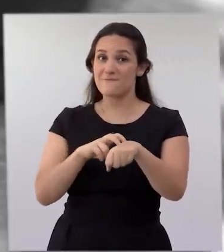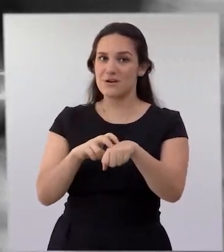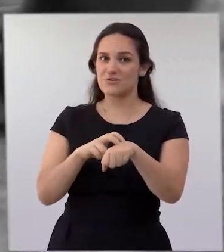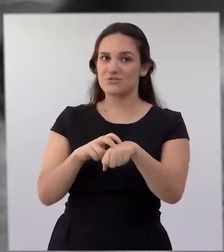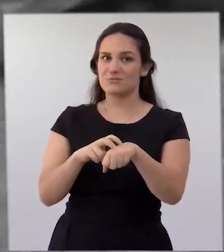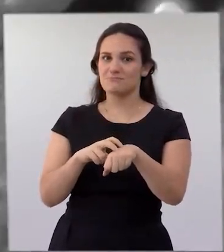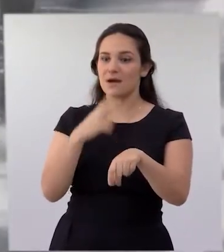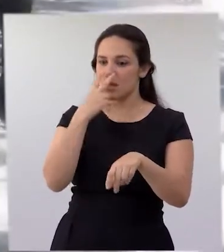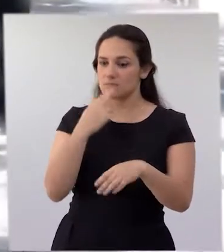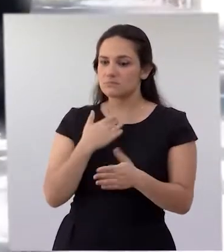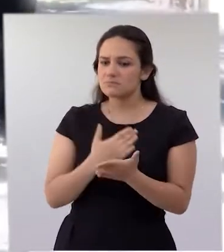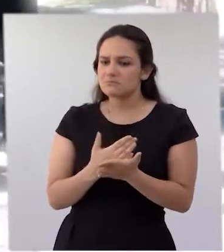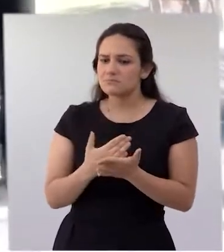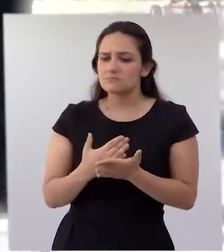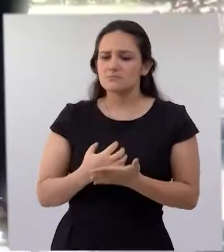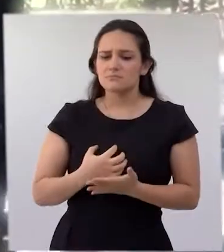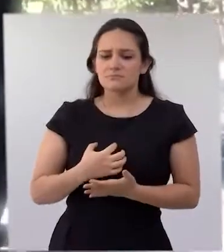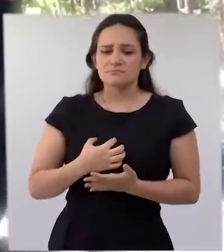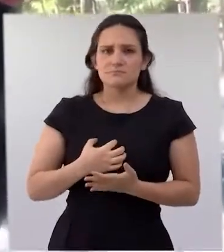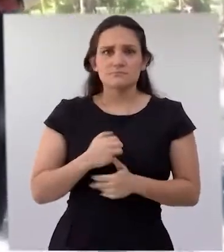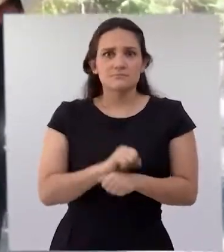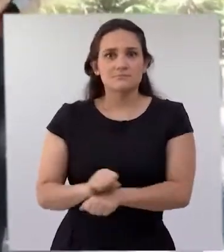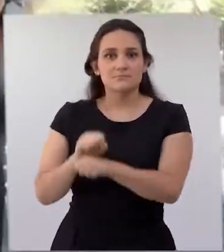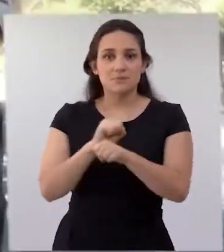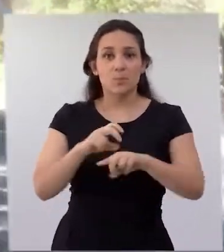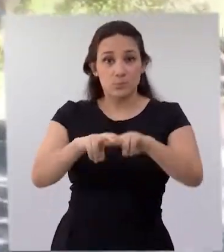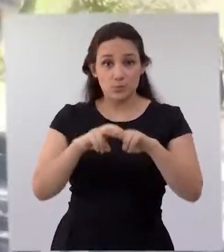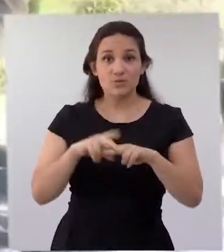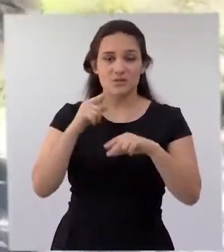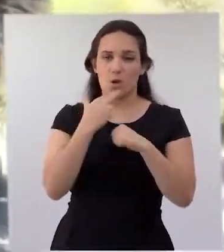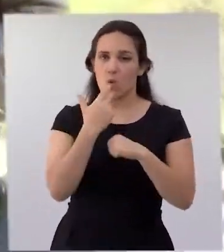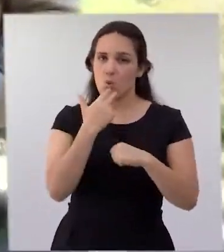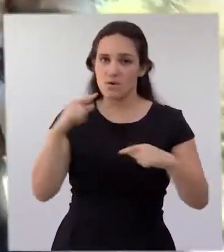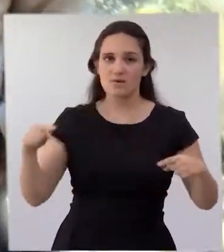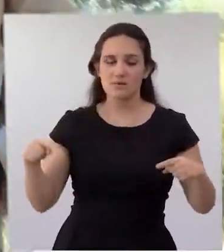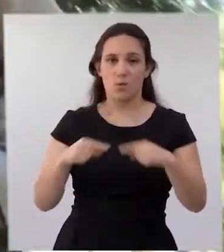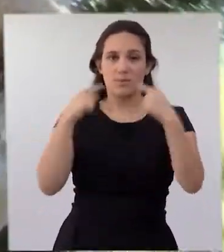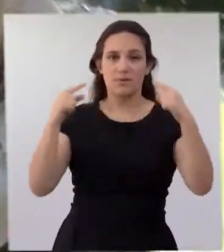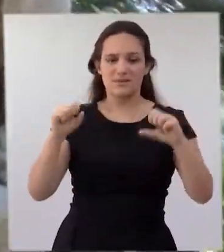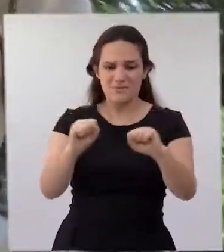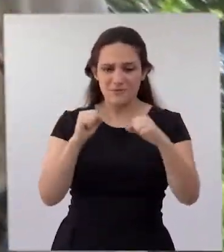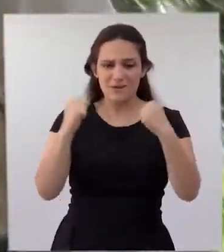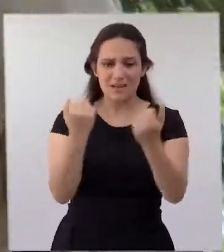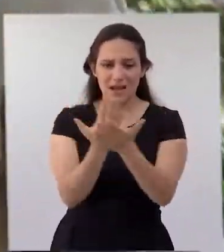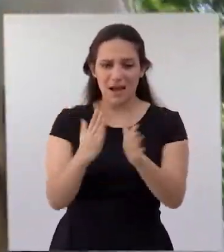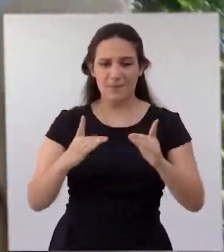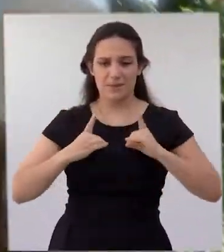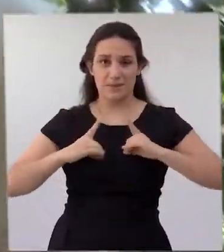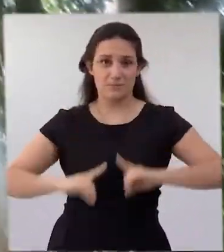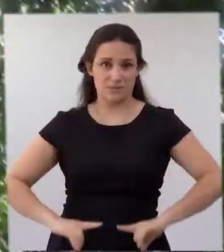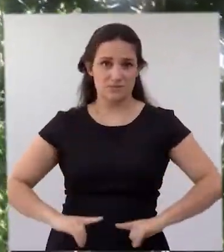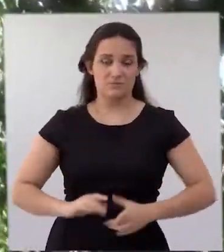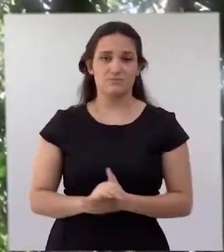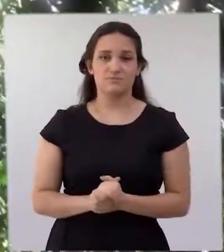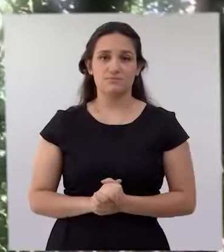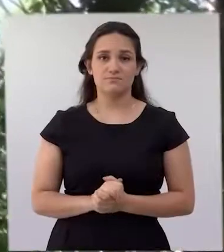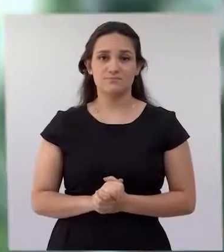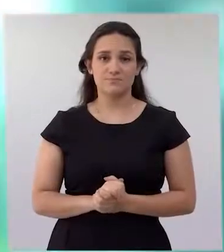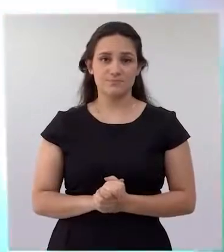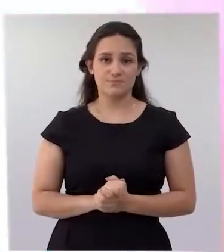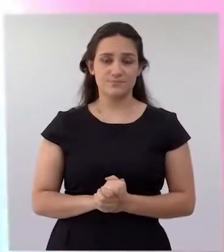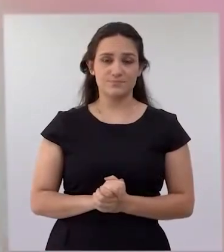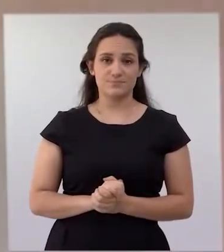de verde e é essa a cor que simboliza a campanha de enfrentamento da depressão Agosto